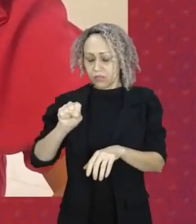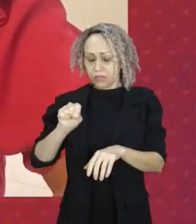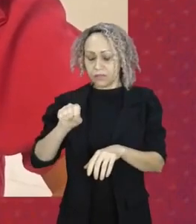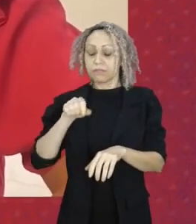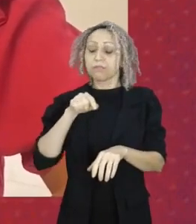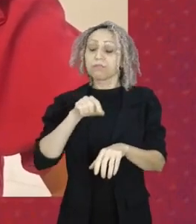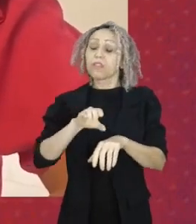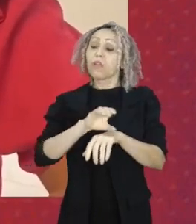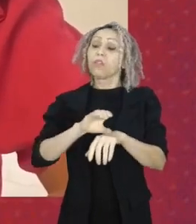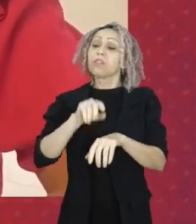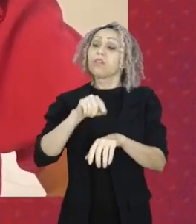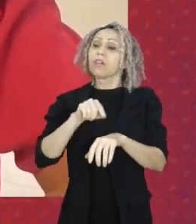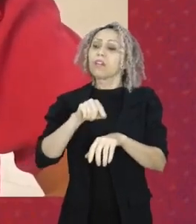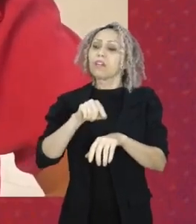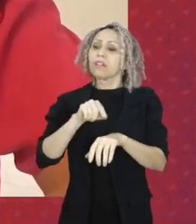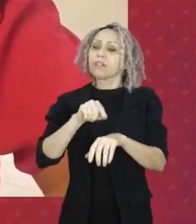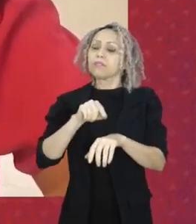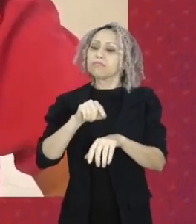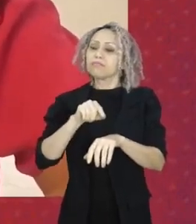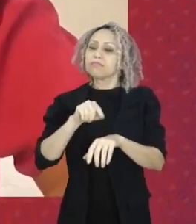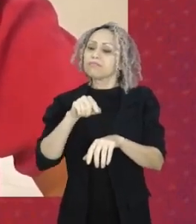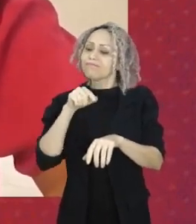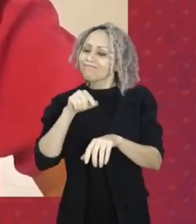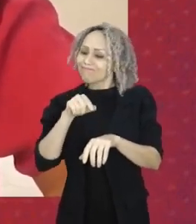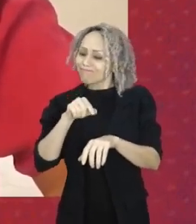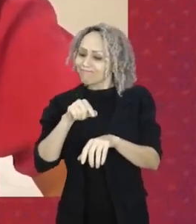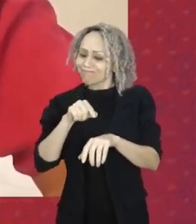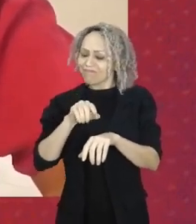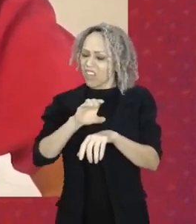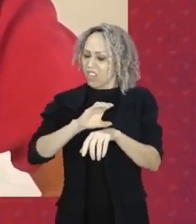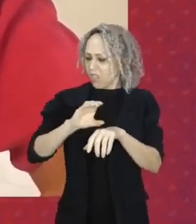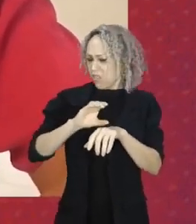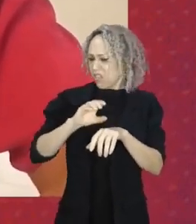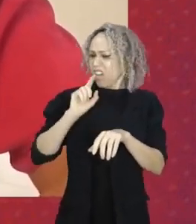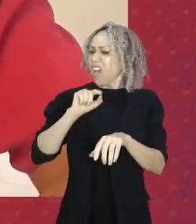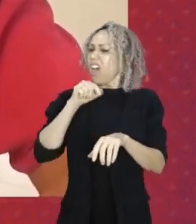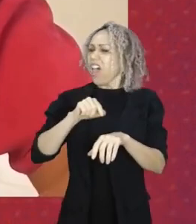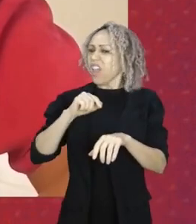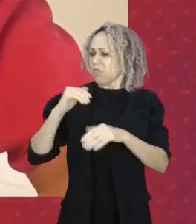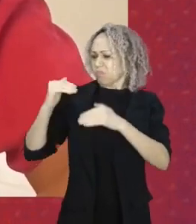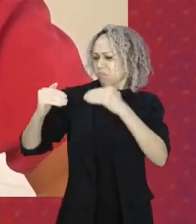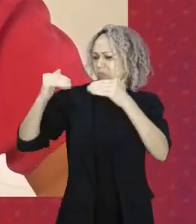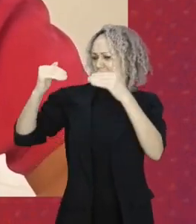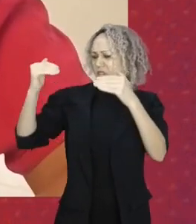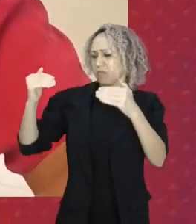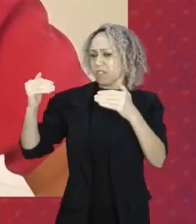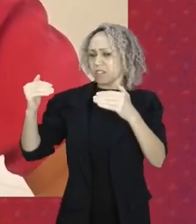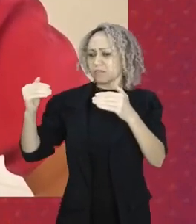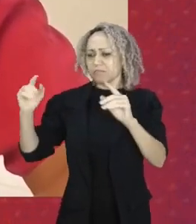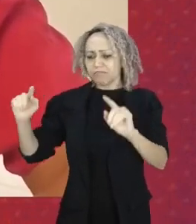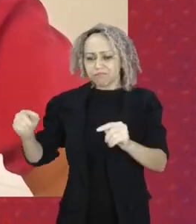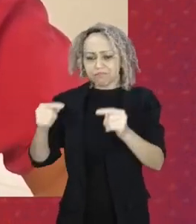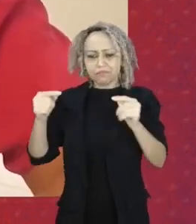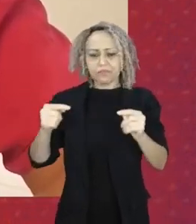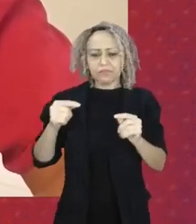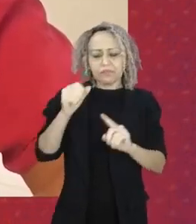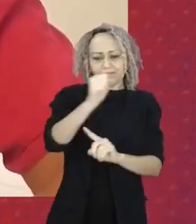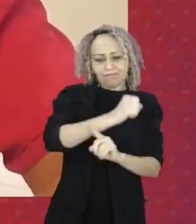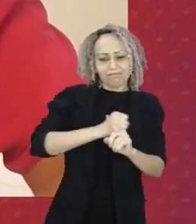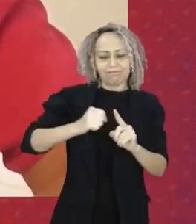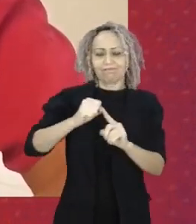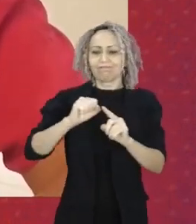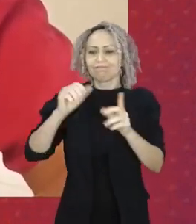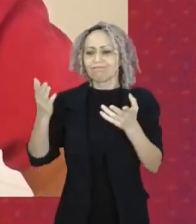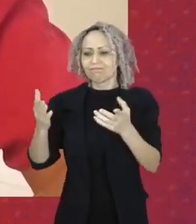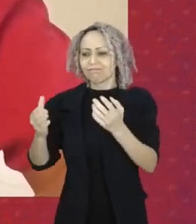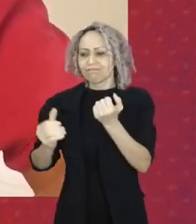ser considerada em termos de avanço em relação às questões sociais, garantias